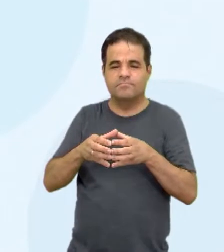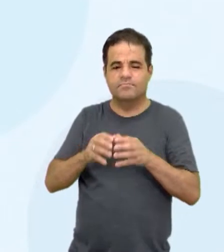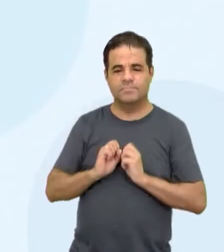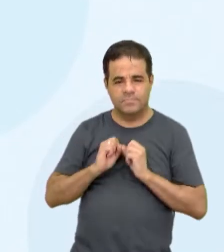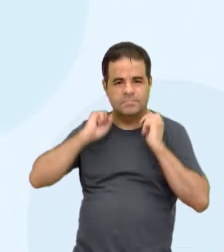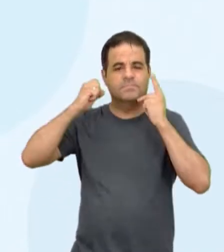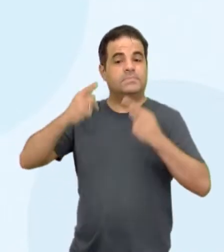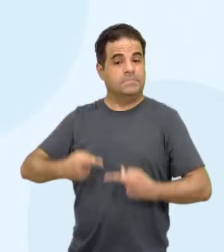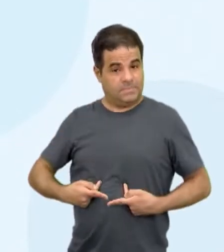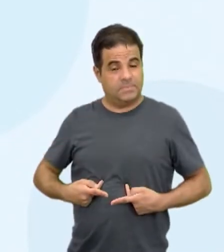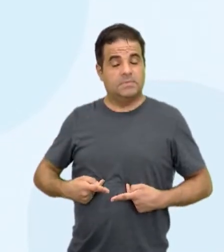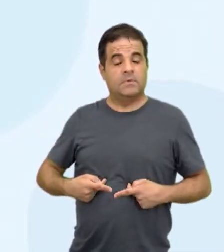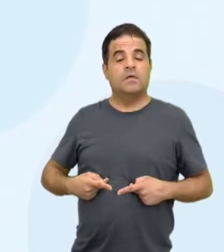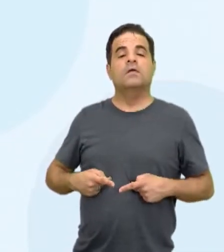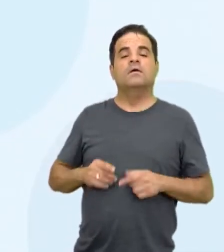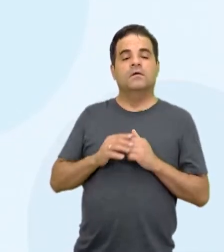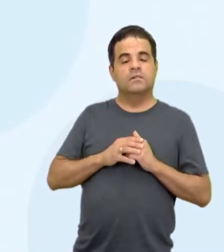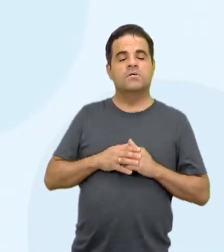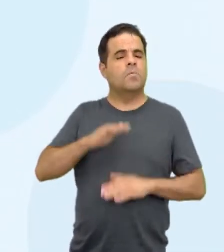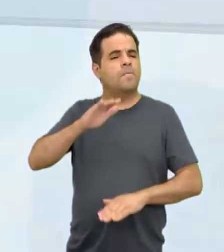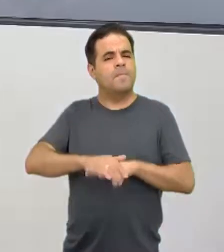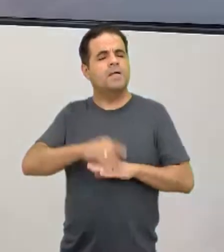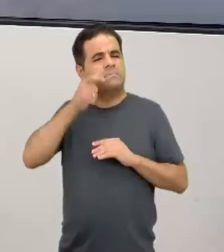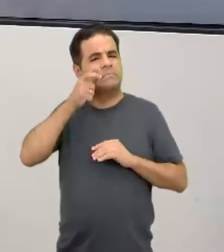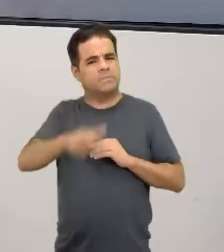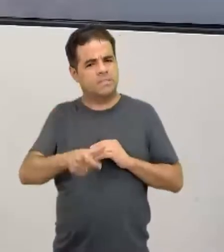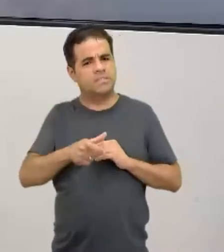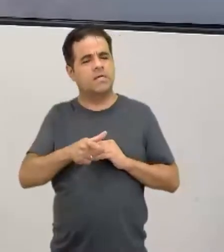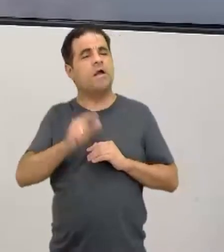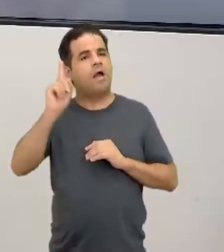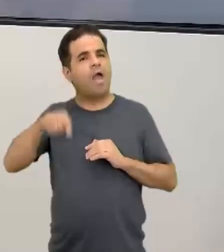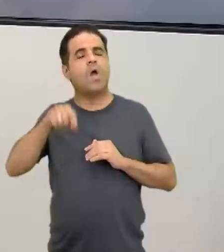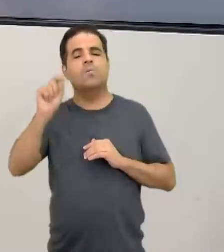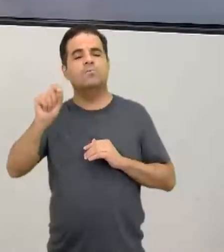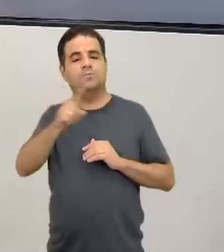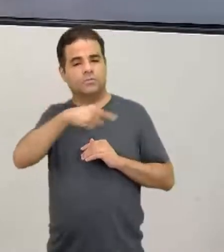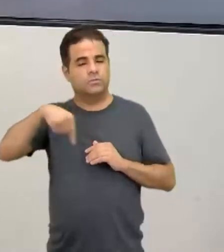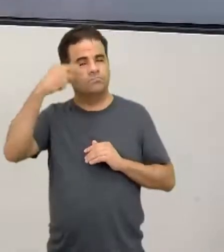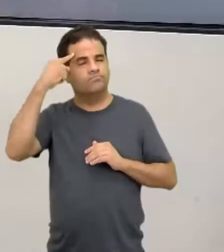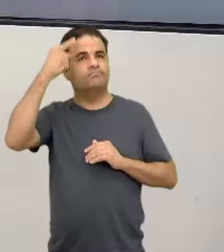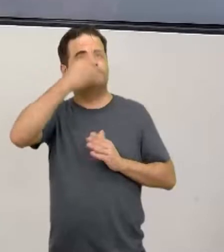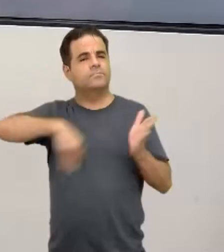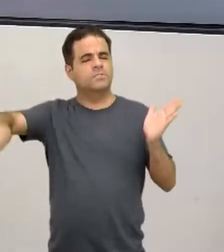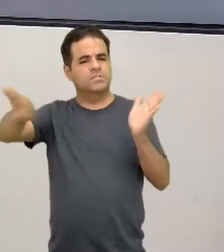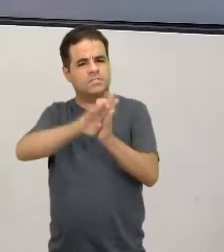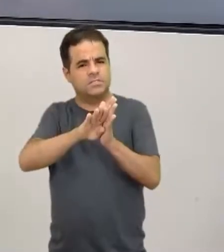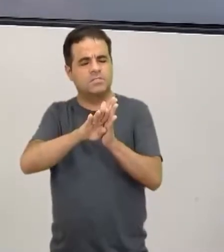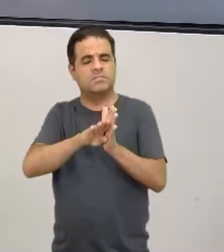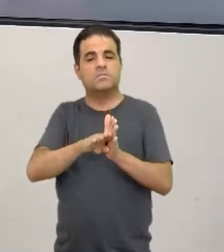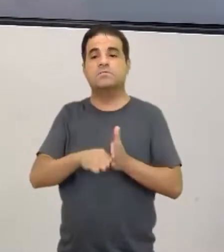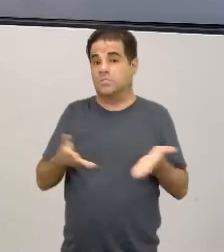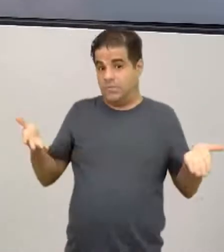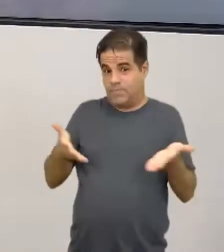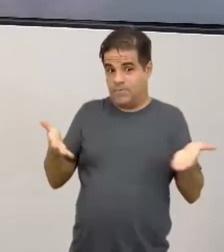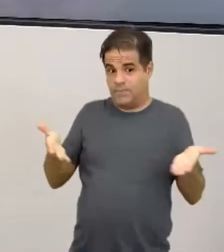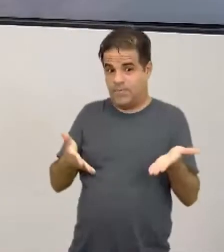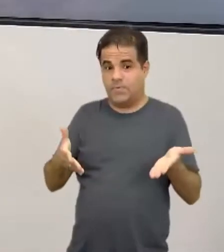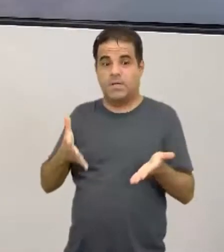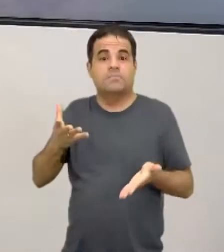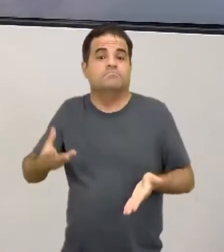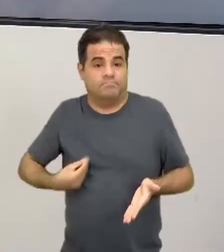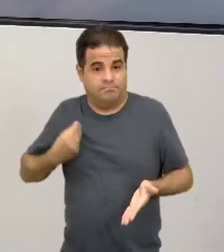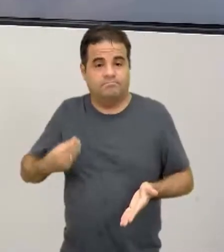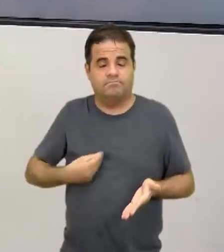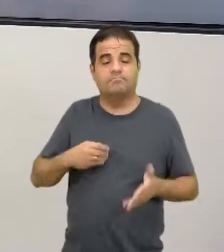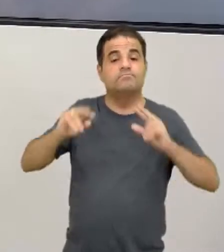E aí, né, Giba, o mais interessante é que para a gente chegar aonde a gente está